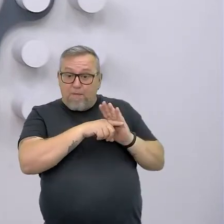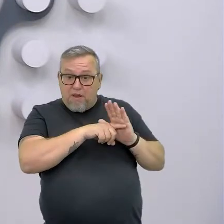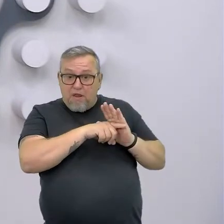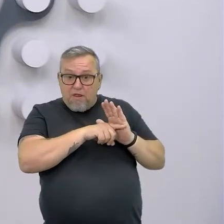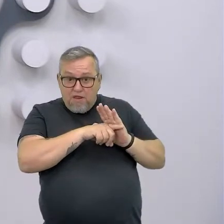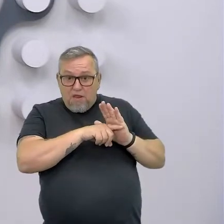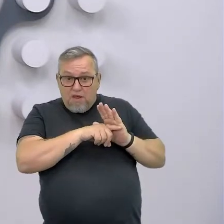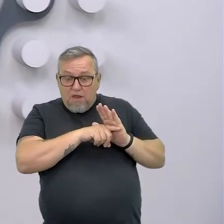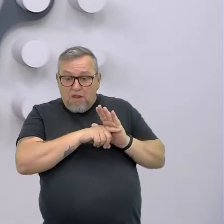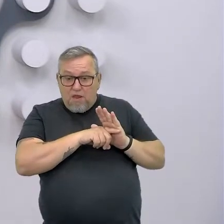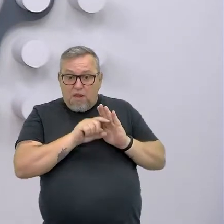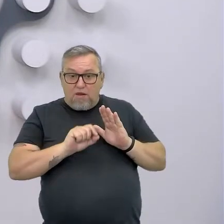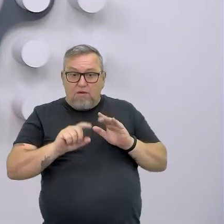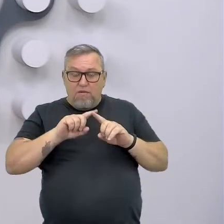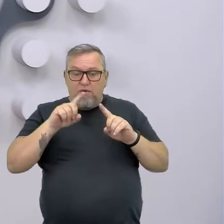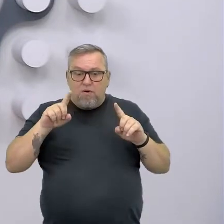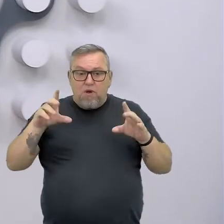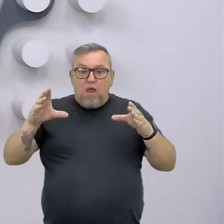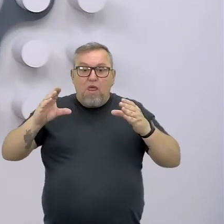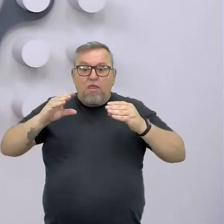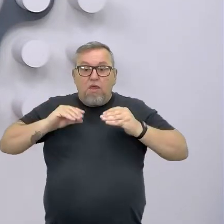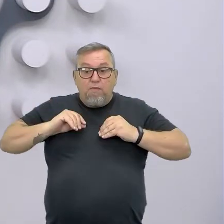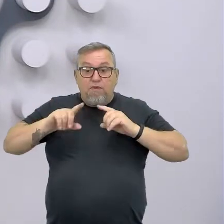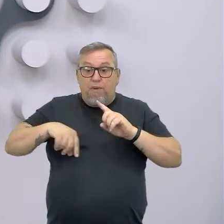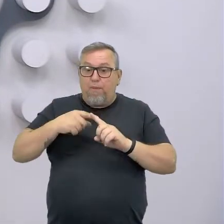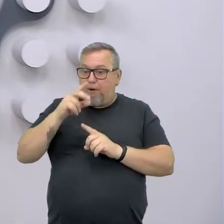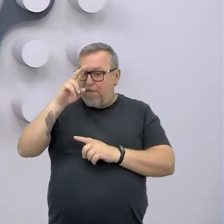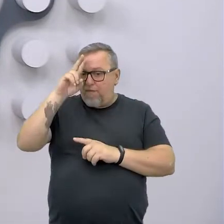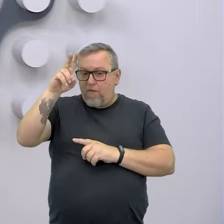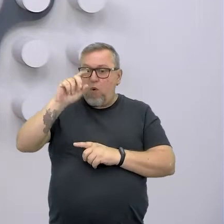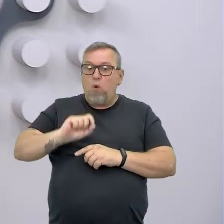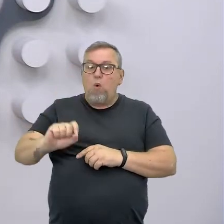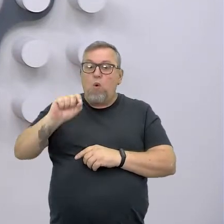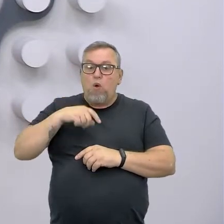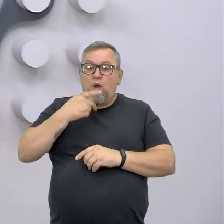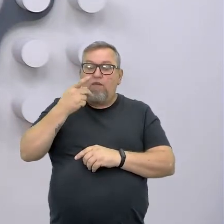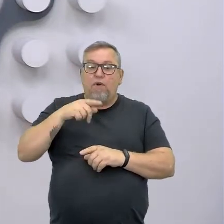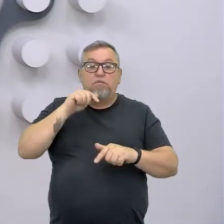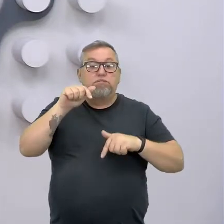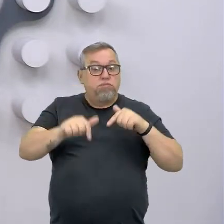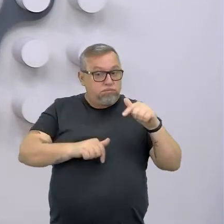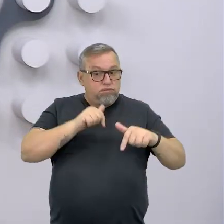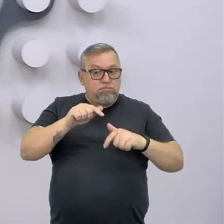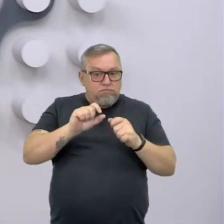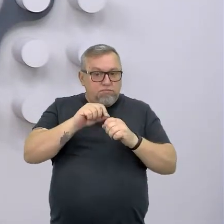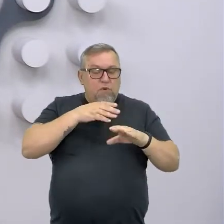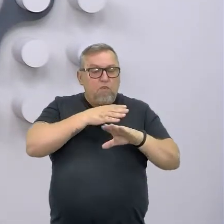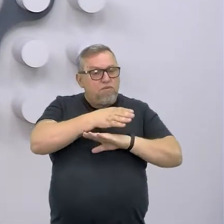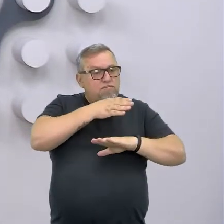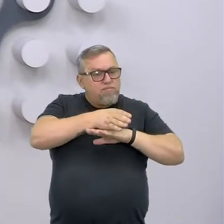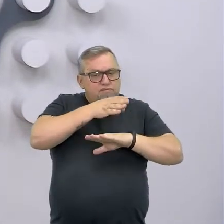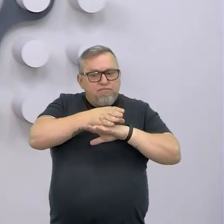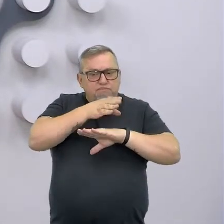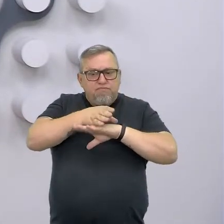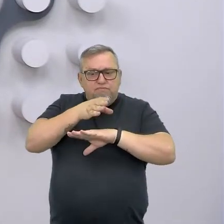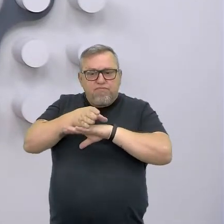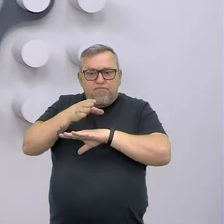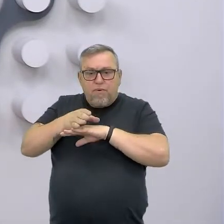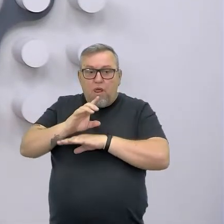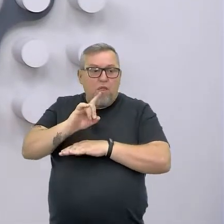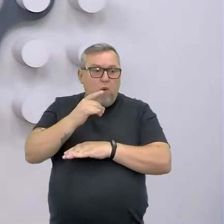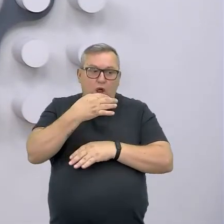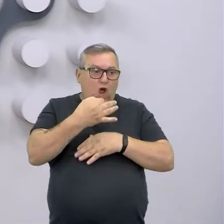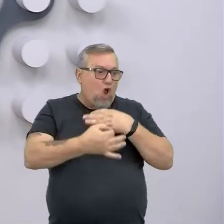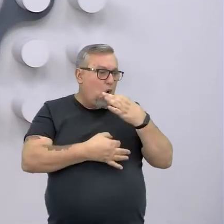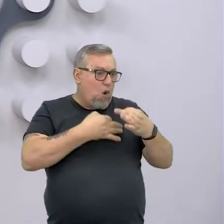pesquisa, na acepção mais forte dessa palavra, a gente está falando de um trabalho, né? A gente não está falando de uma